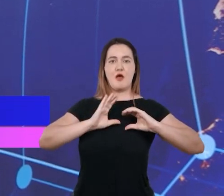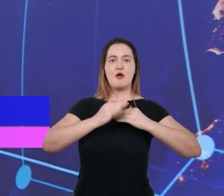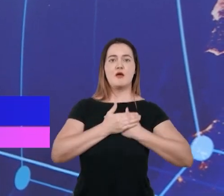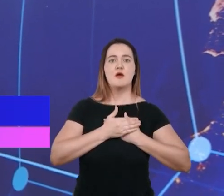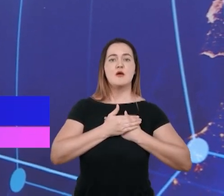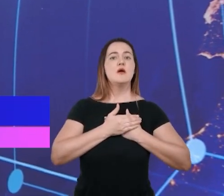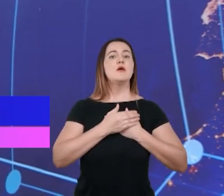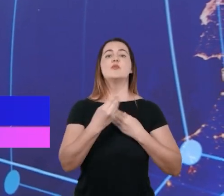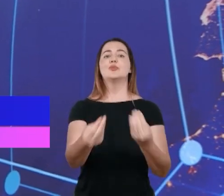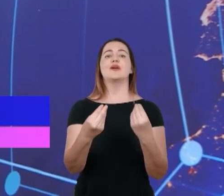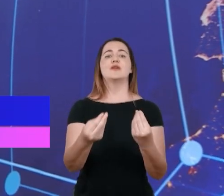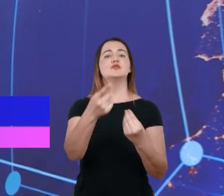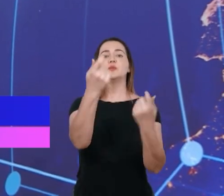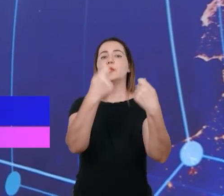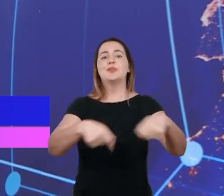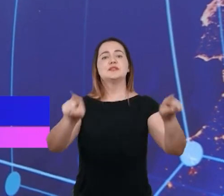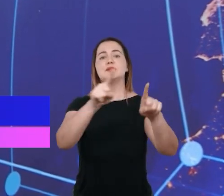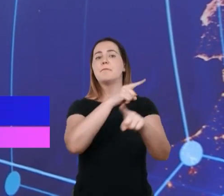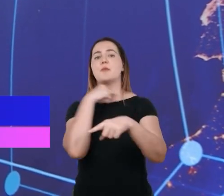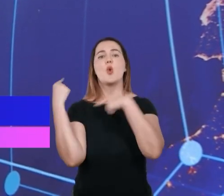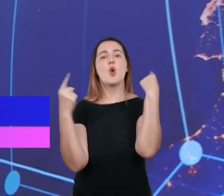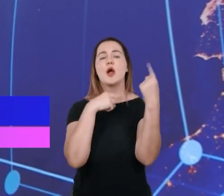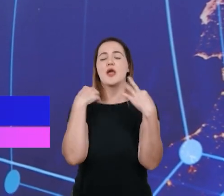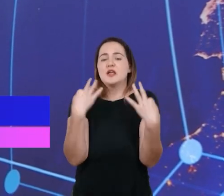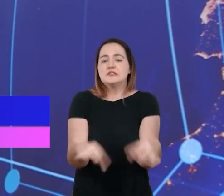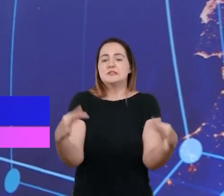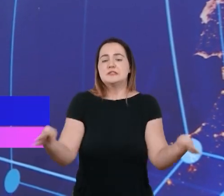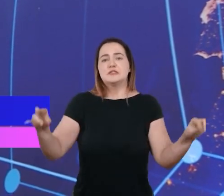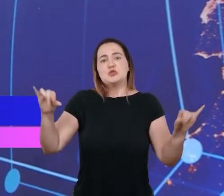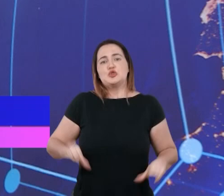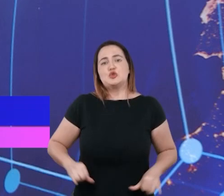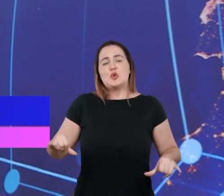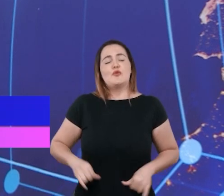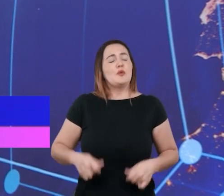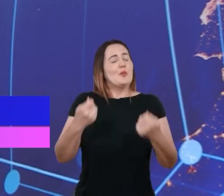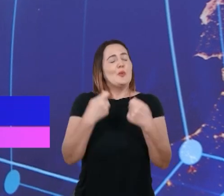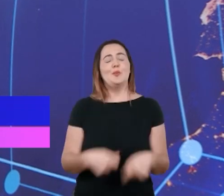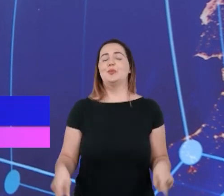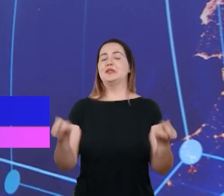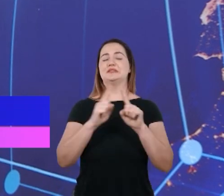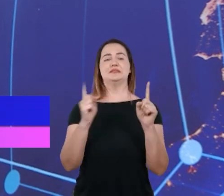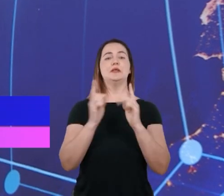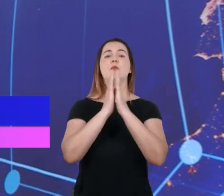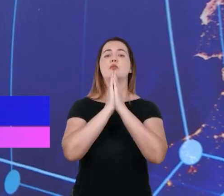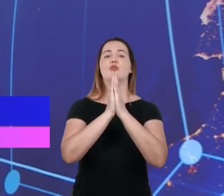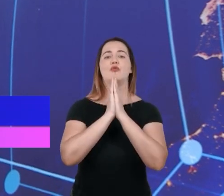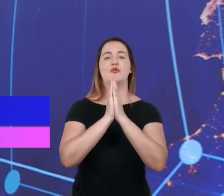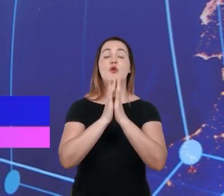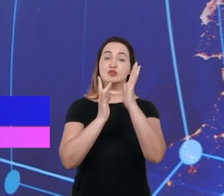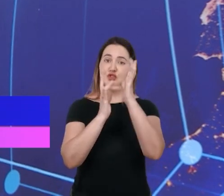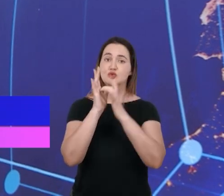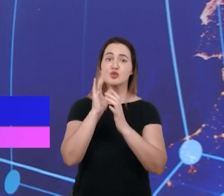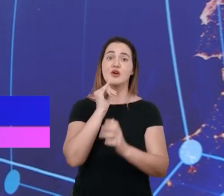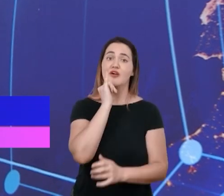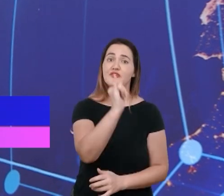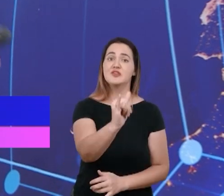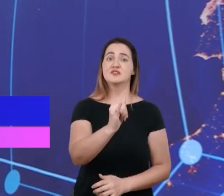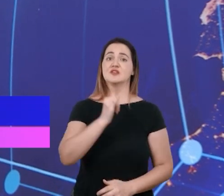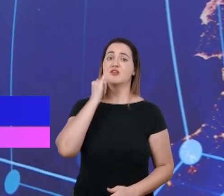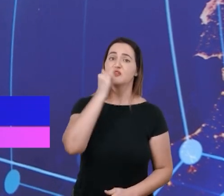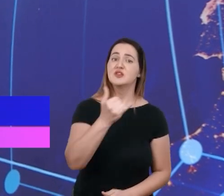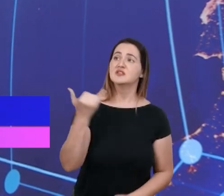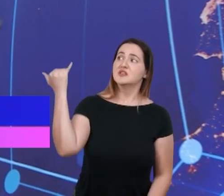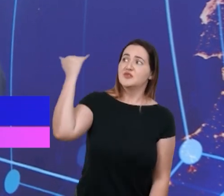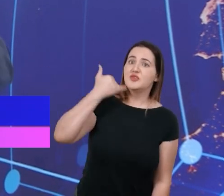um novo roteiro para o seu futuro. Não resista mais à voz do Espírito. Há pessoas que estão aí na Novo Tempo já há